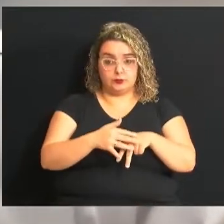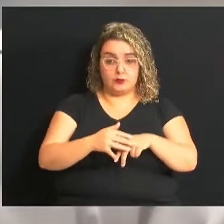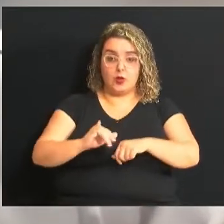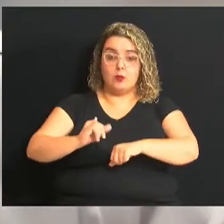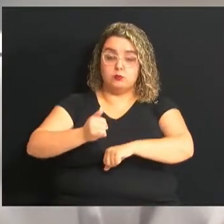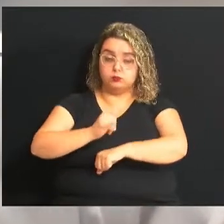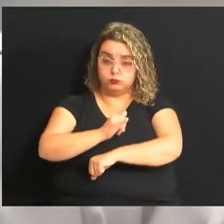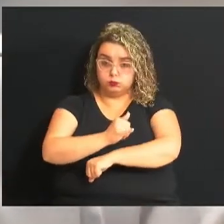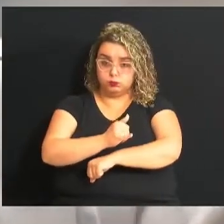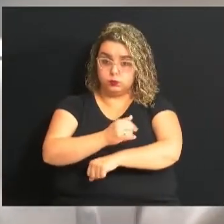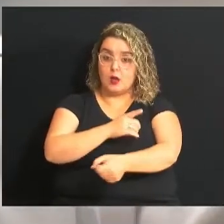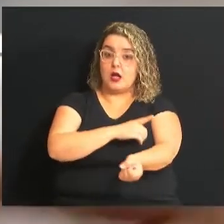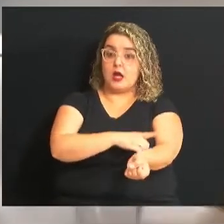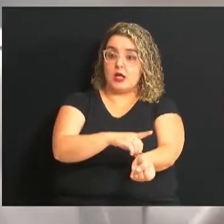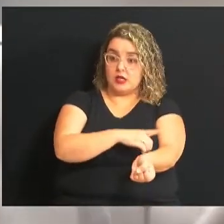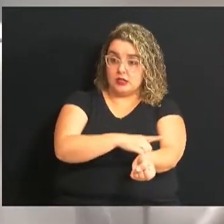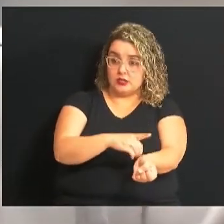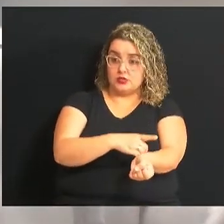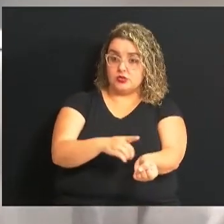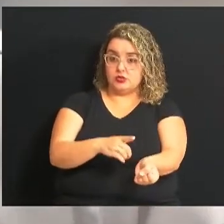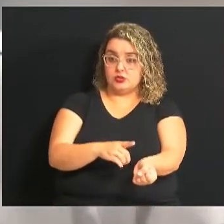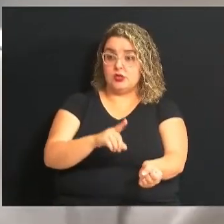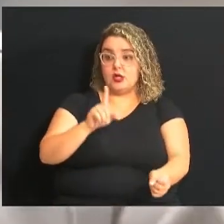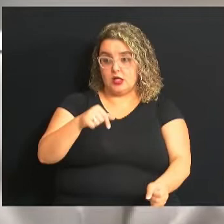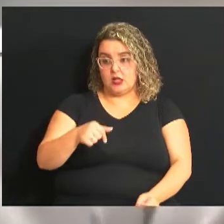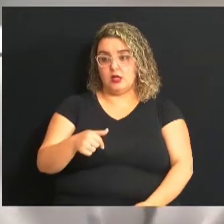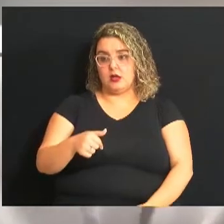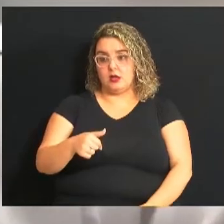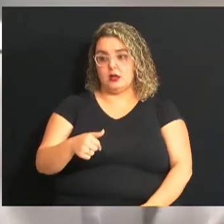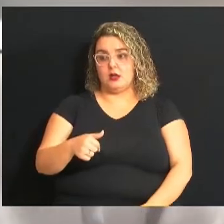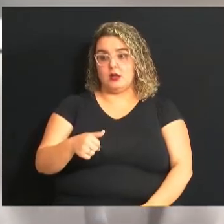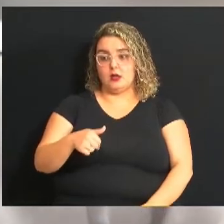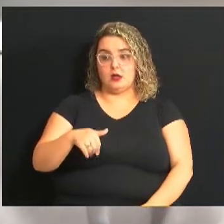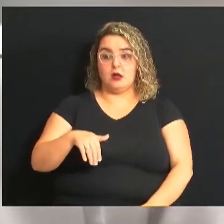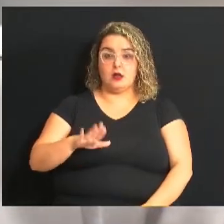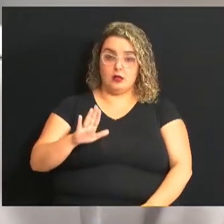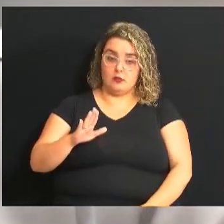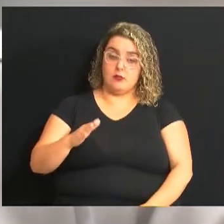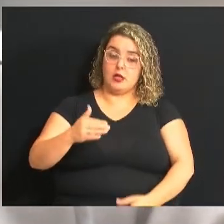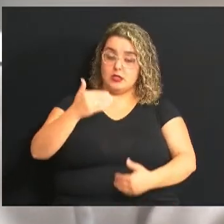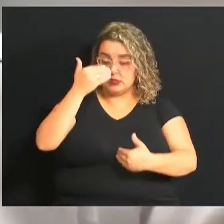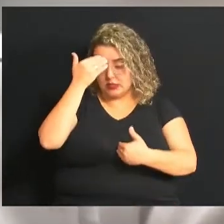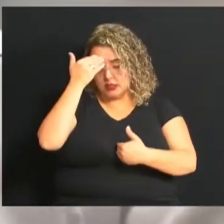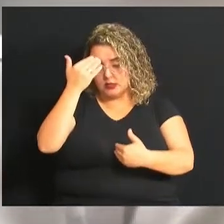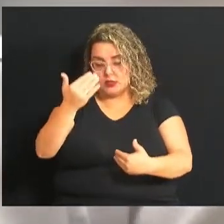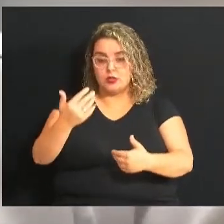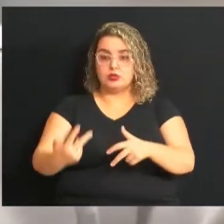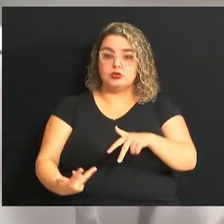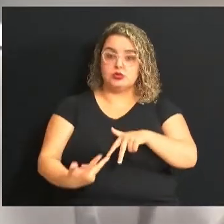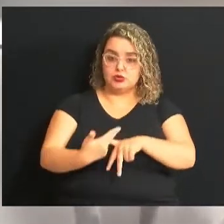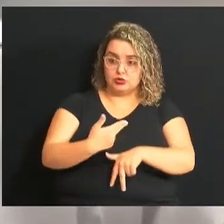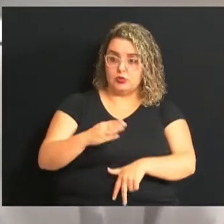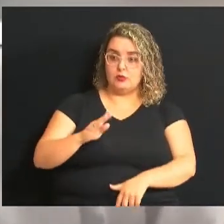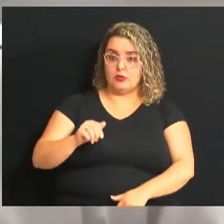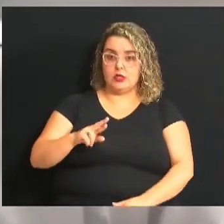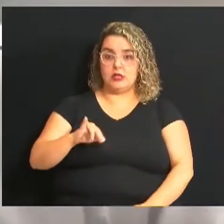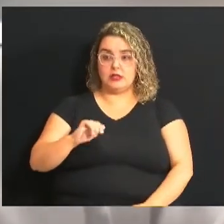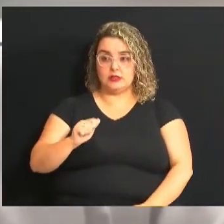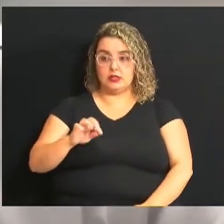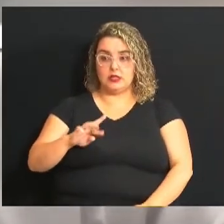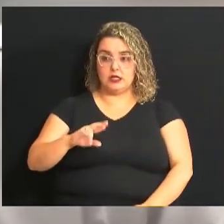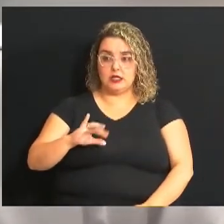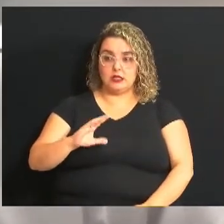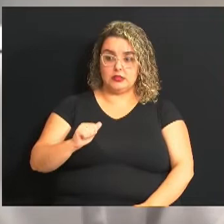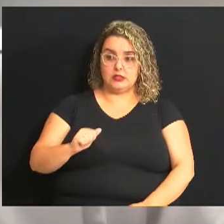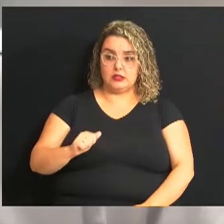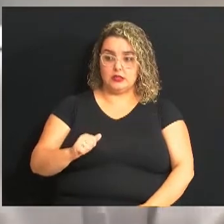e diabético, aí a situação ainda é mais ainda gratificante com a cirurgia bariátrica, ou a gente chama também de